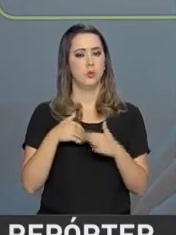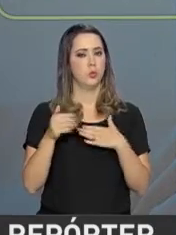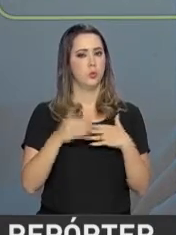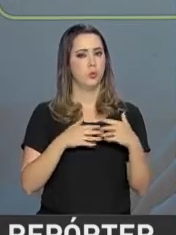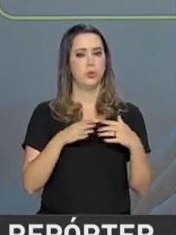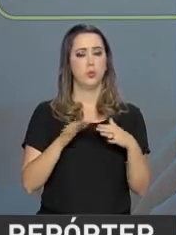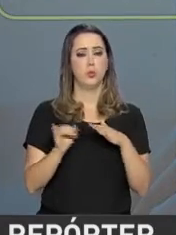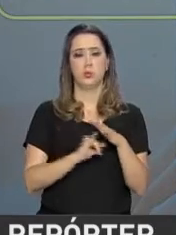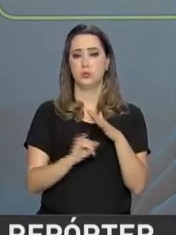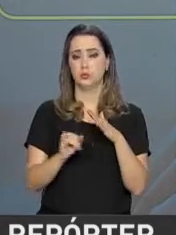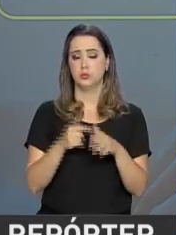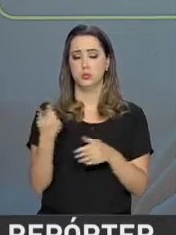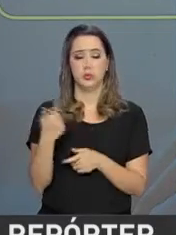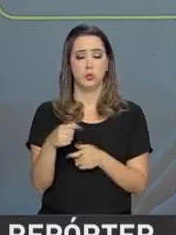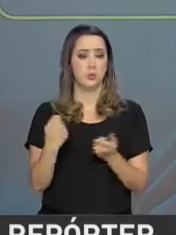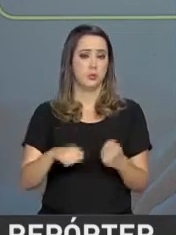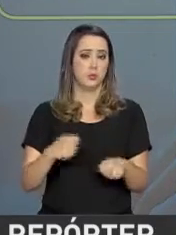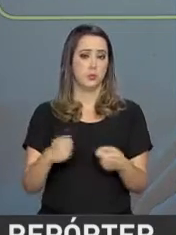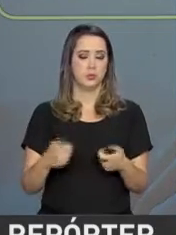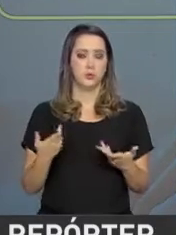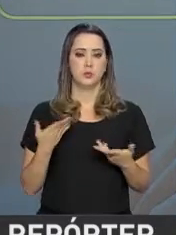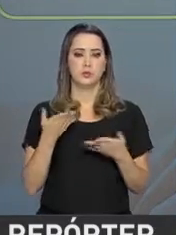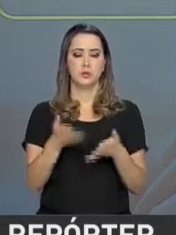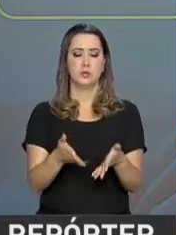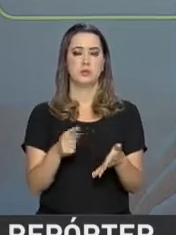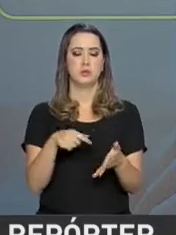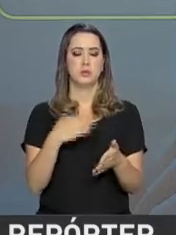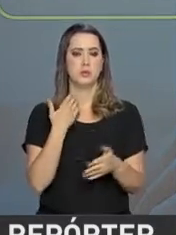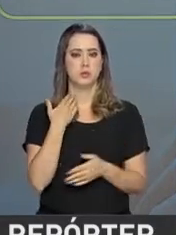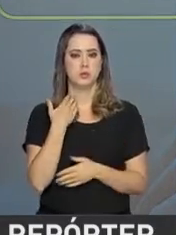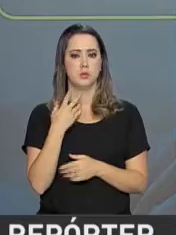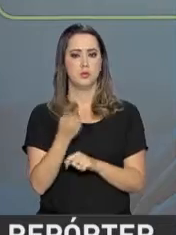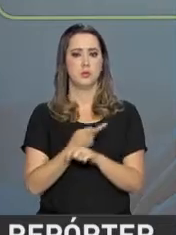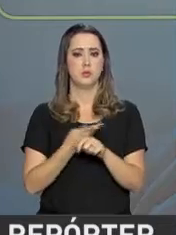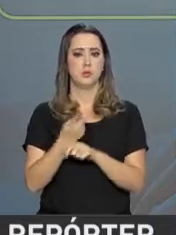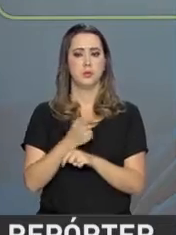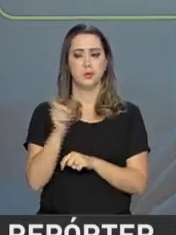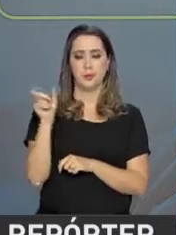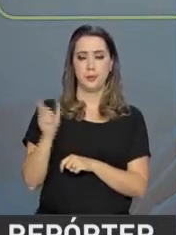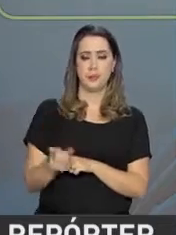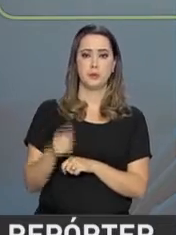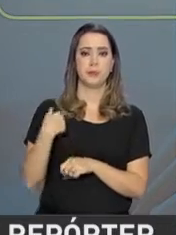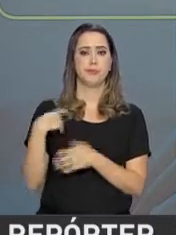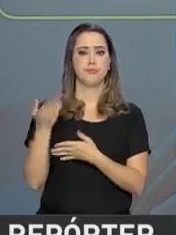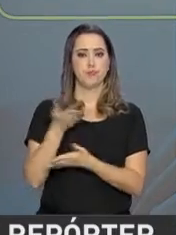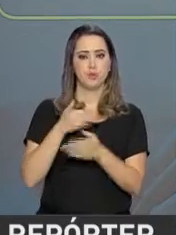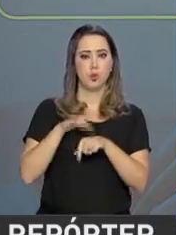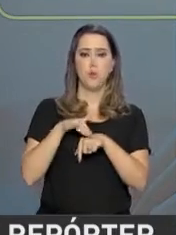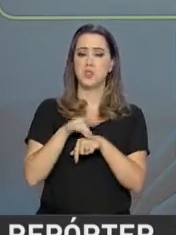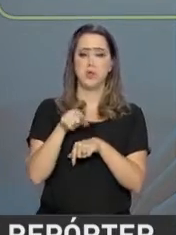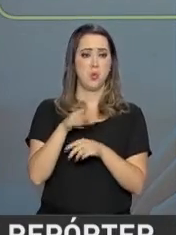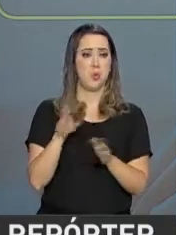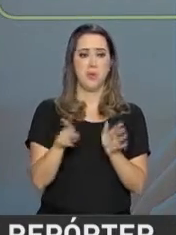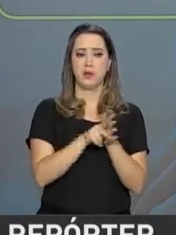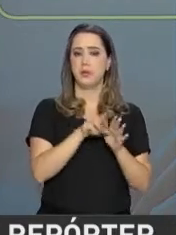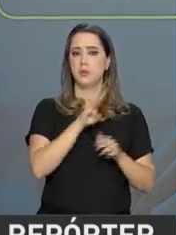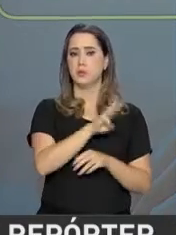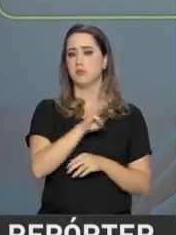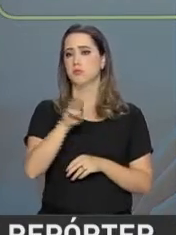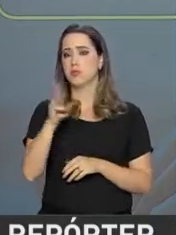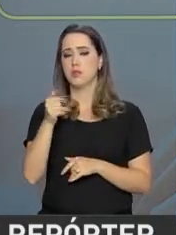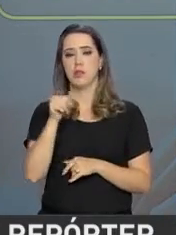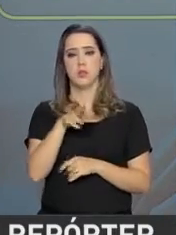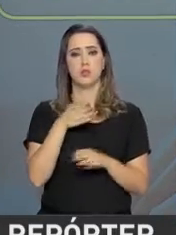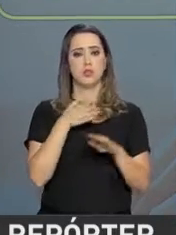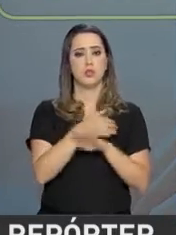instituição não é sem necessariamente tem que ir ao banco procurar o gerente tentar renegociar não nas plataformas e têm dez dias